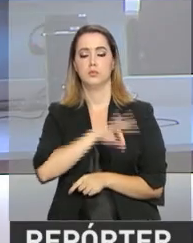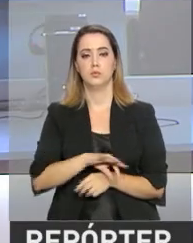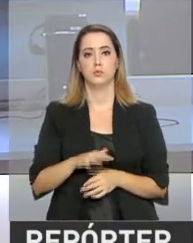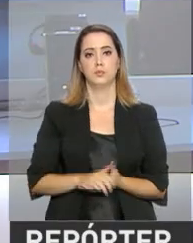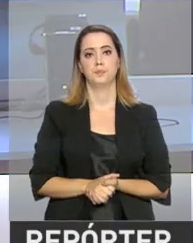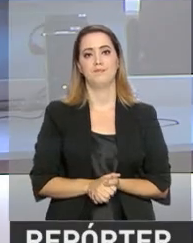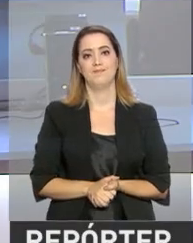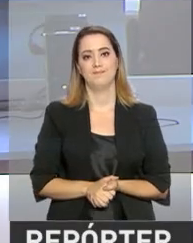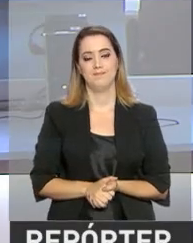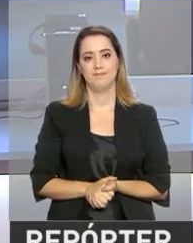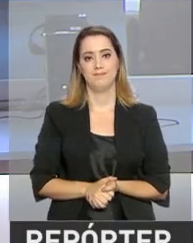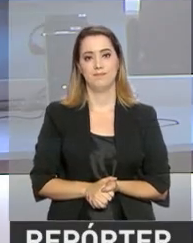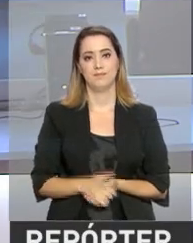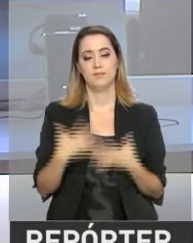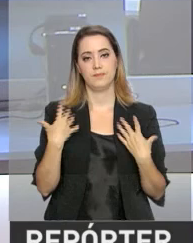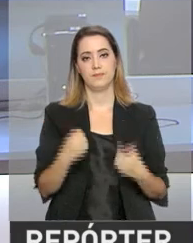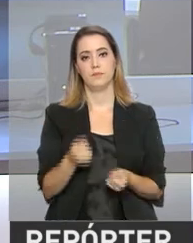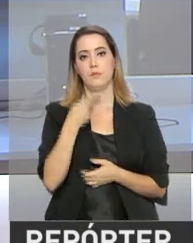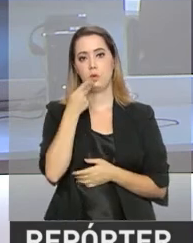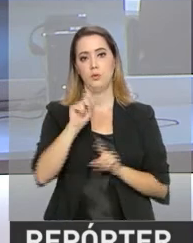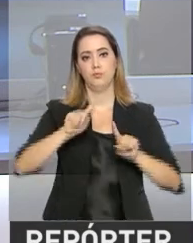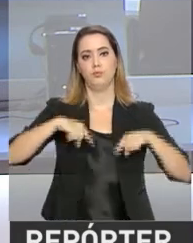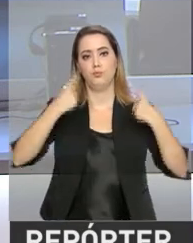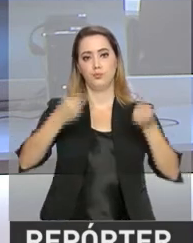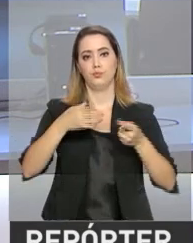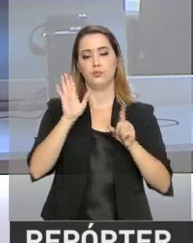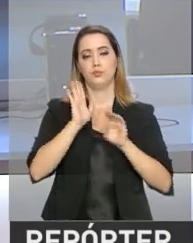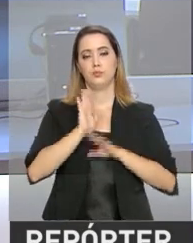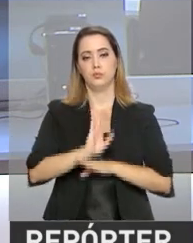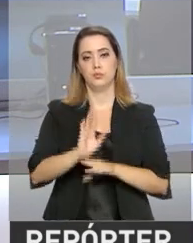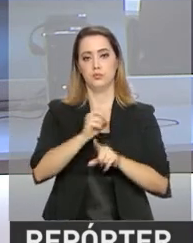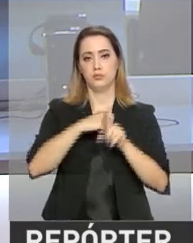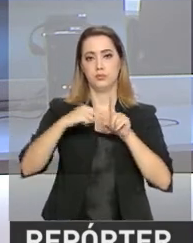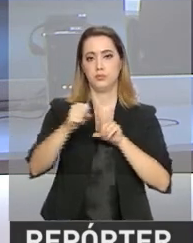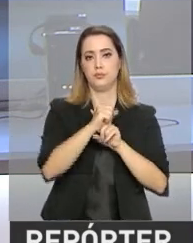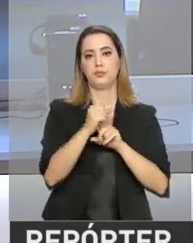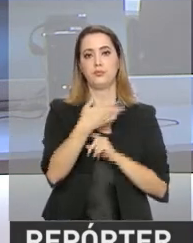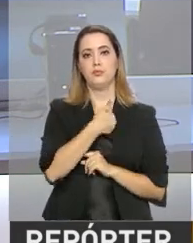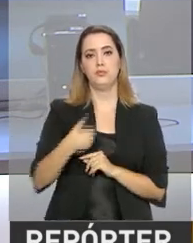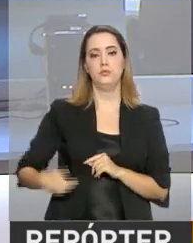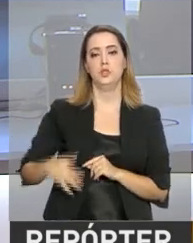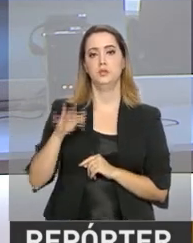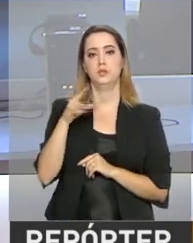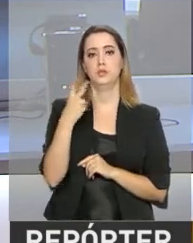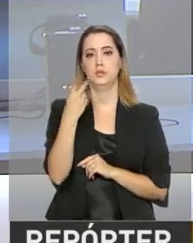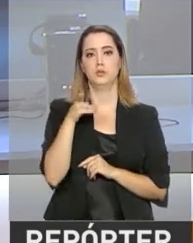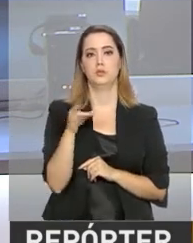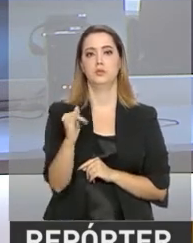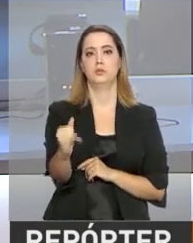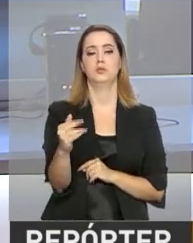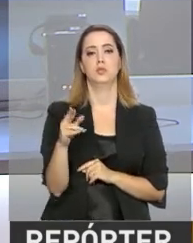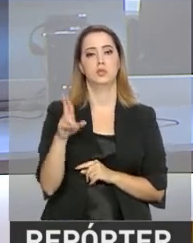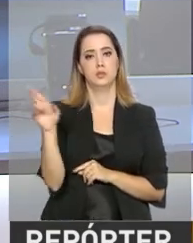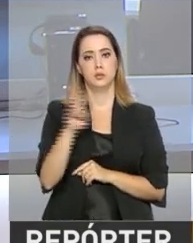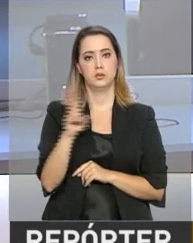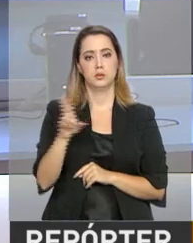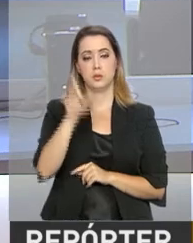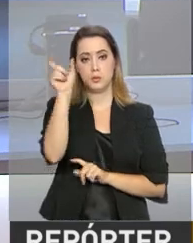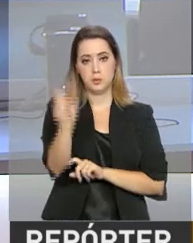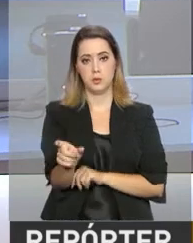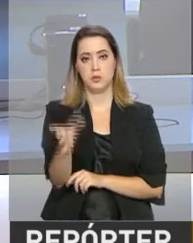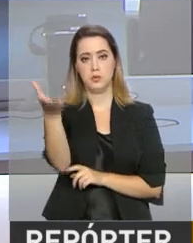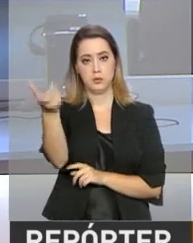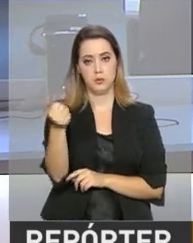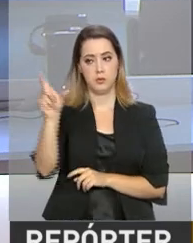coloque a assistência social agora o governo federal vai repassar 2 milhões e 400 milhões de reais os beneficiários do bolsa